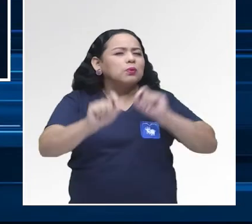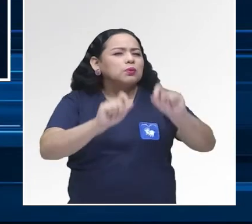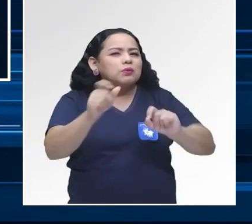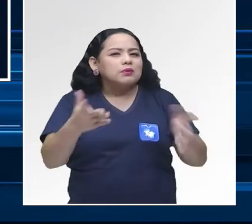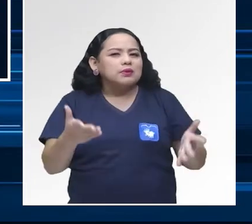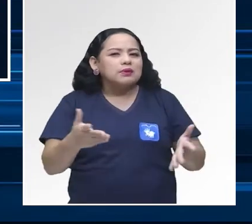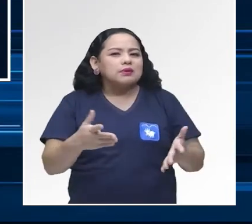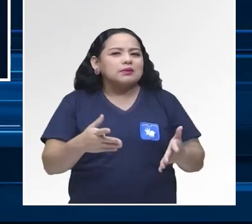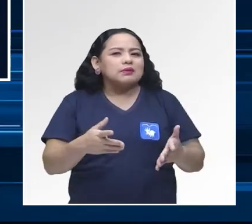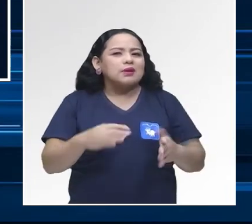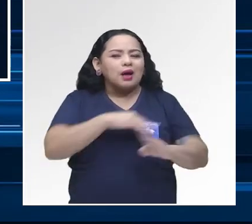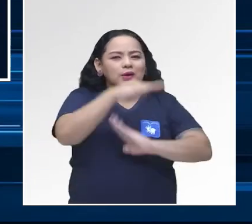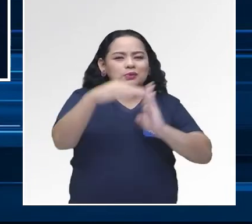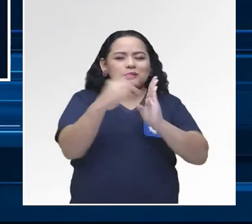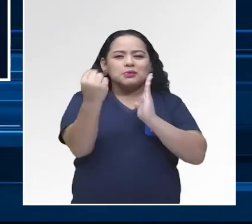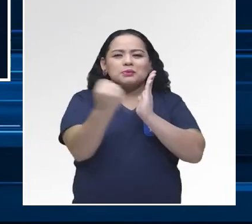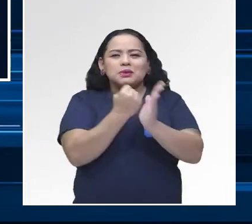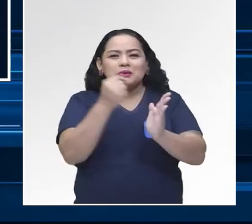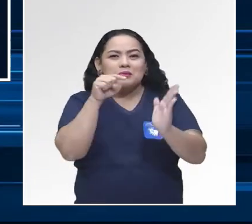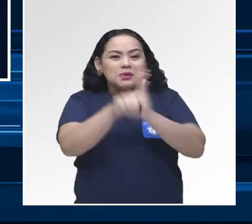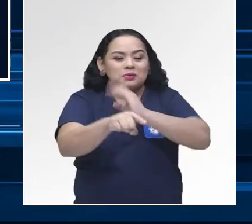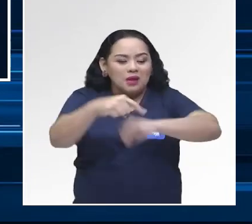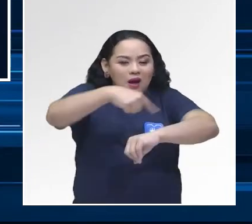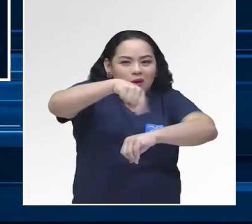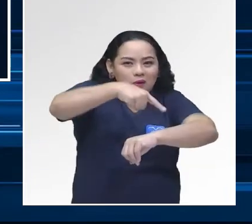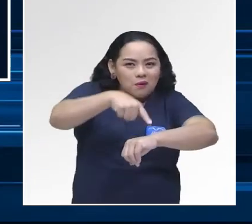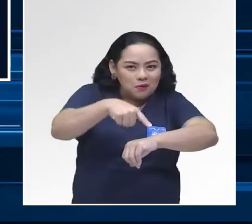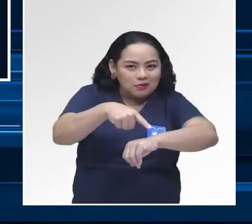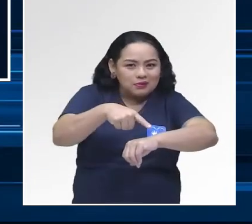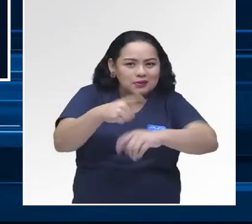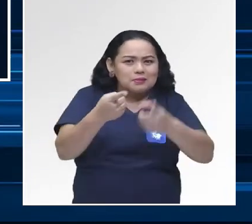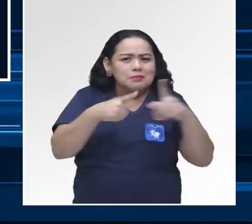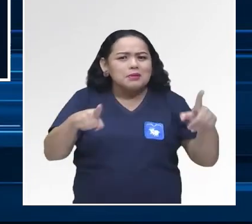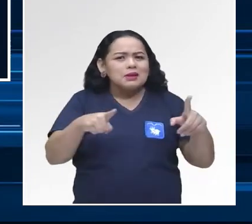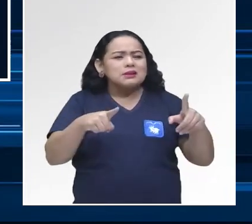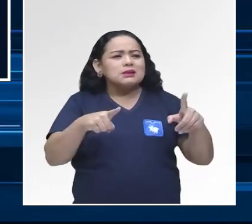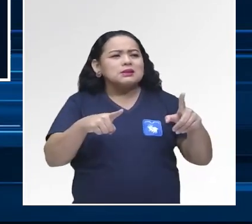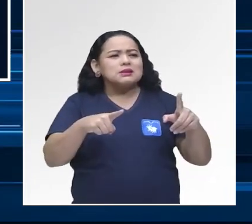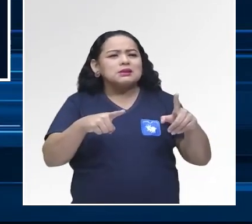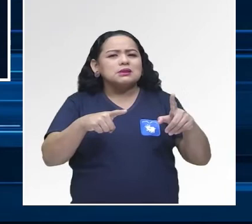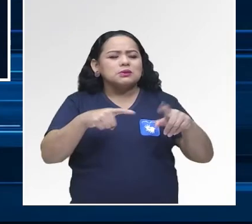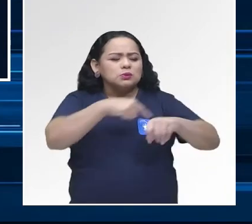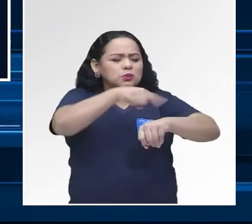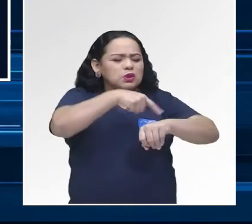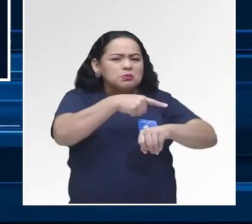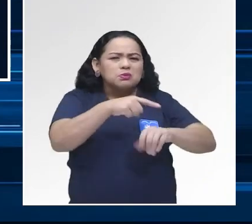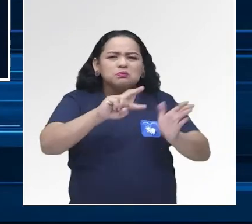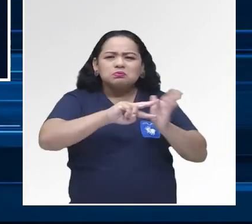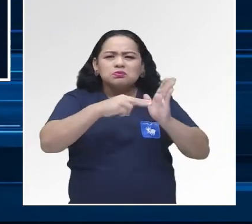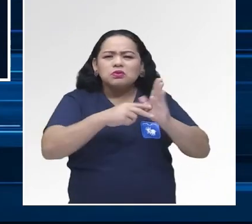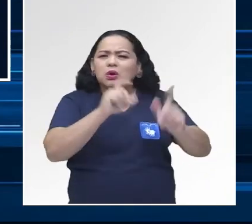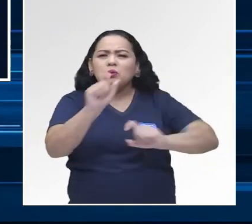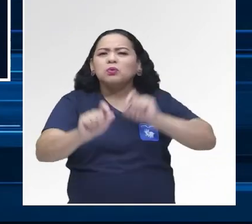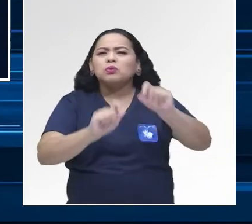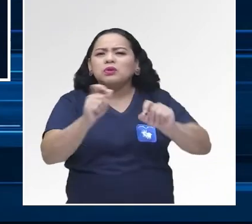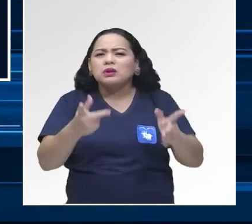Todo mundo pergunta as horas, mas o que é o tempo? O que é o